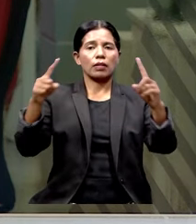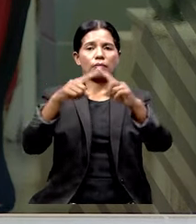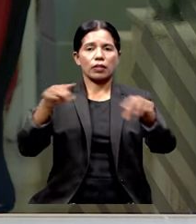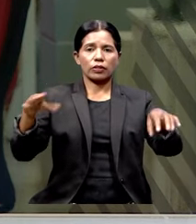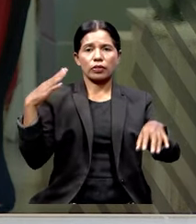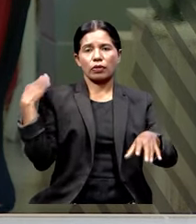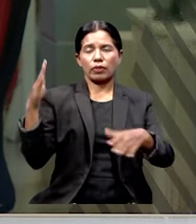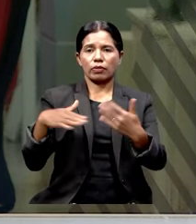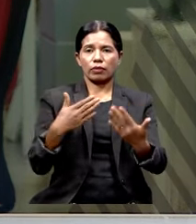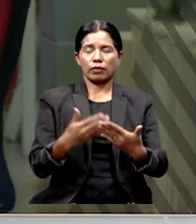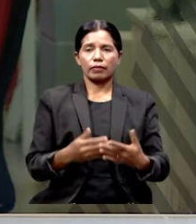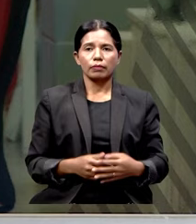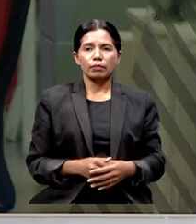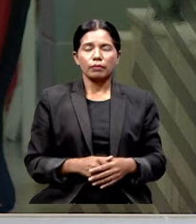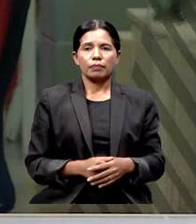sira.